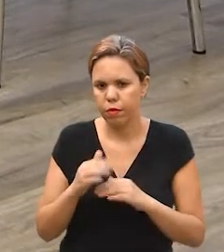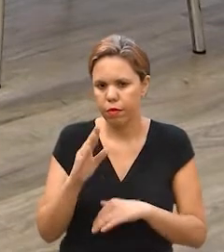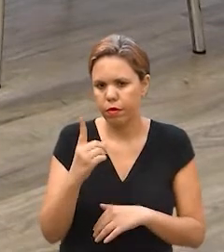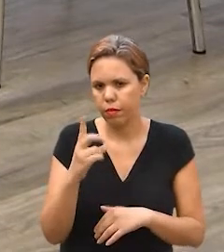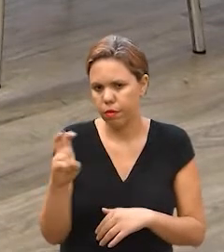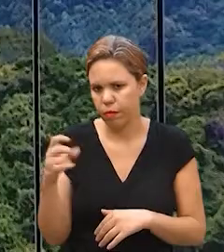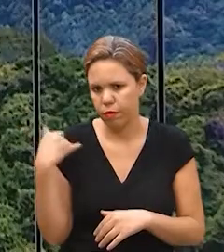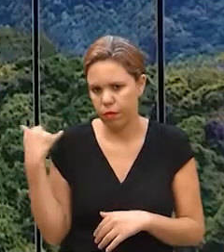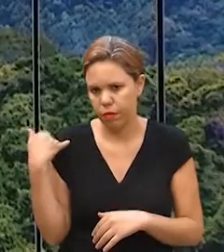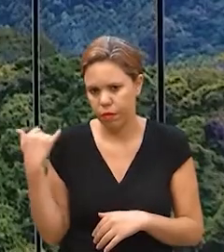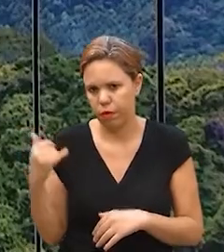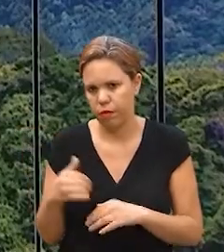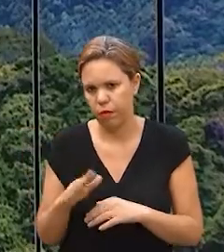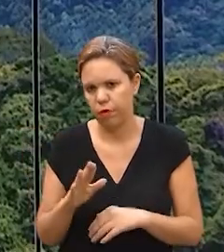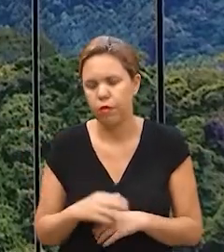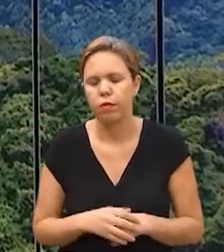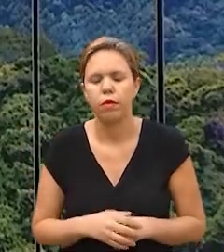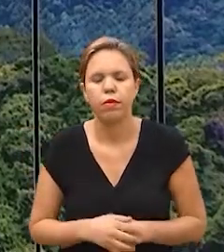anos,